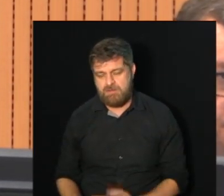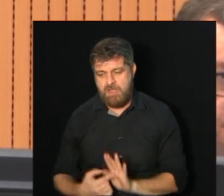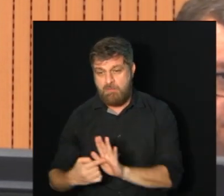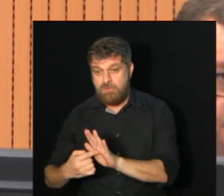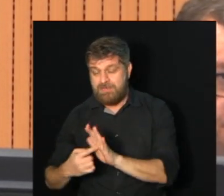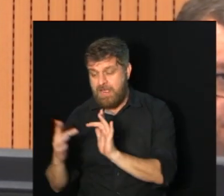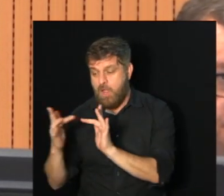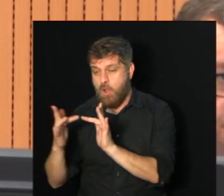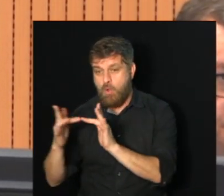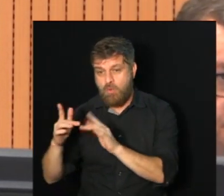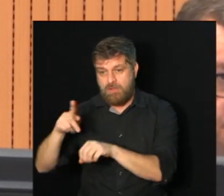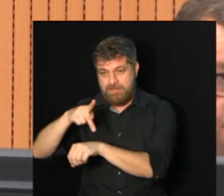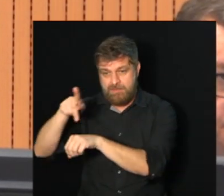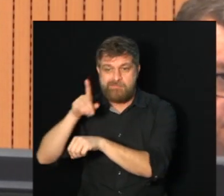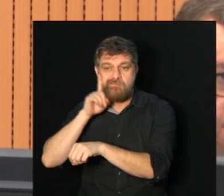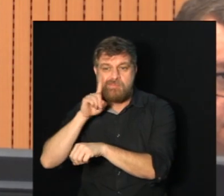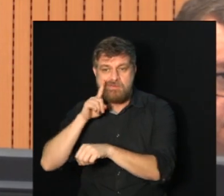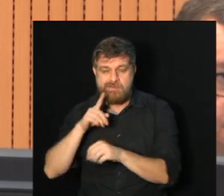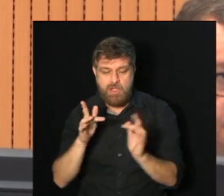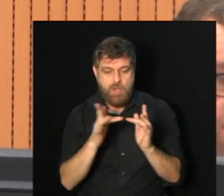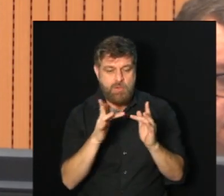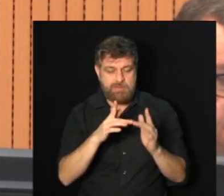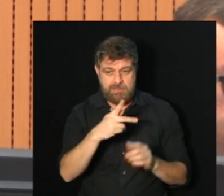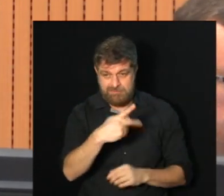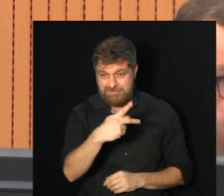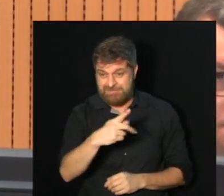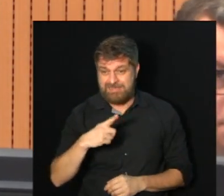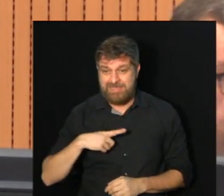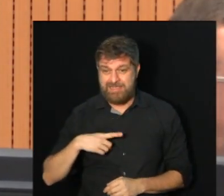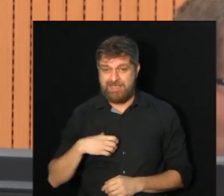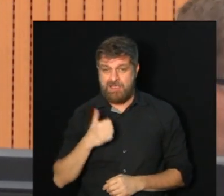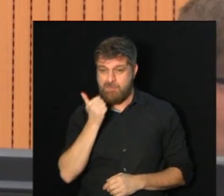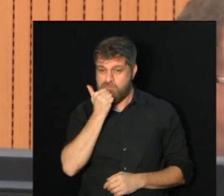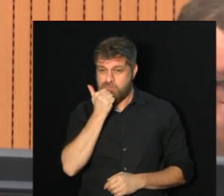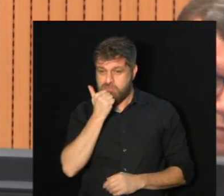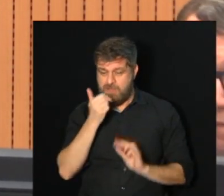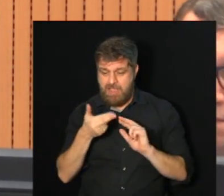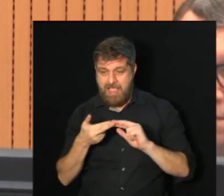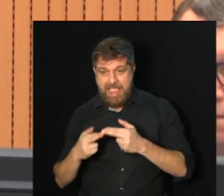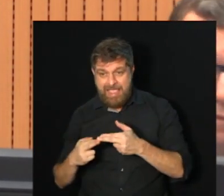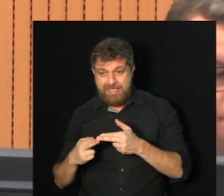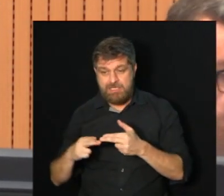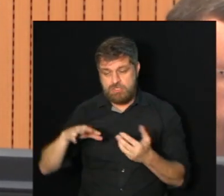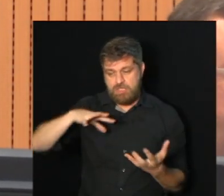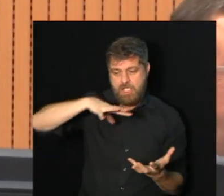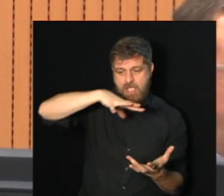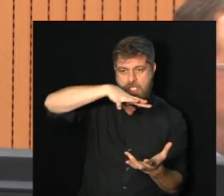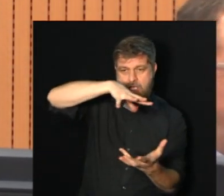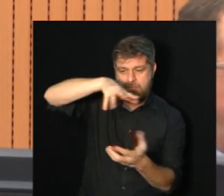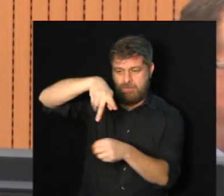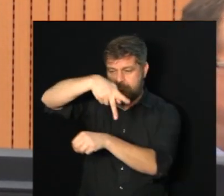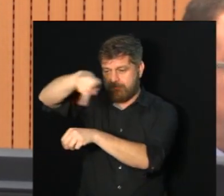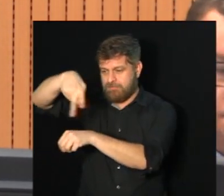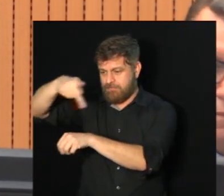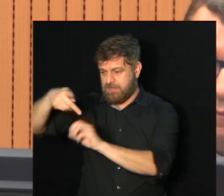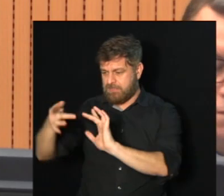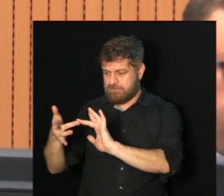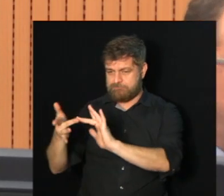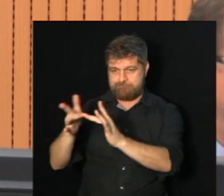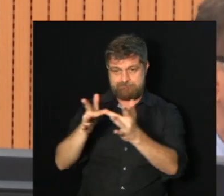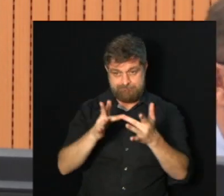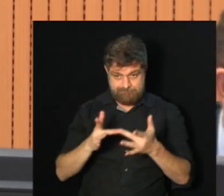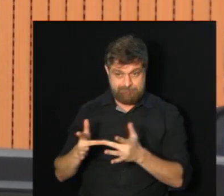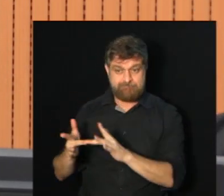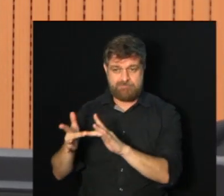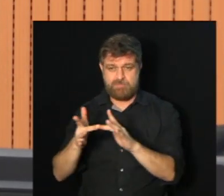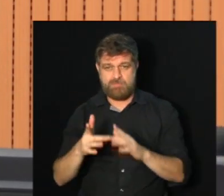e só para comentar que essa rede é uma rede internacional e tem servidores do Brasil e todo mundo interligados, e que